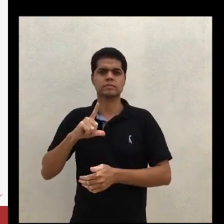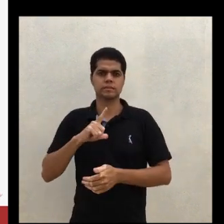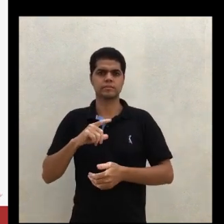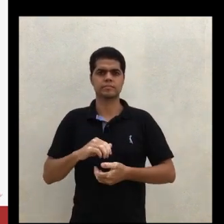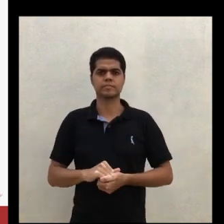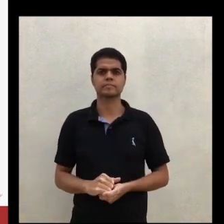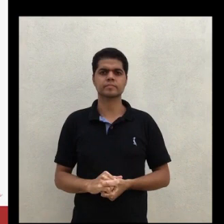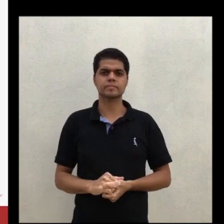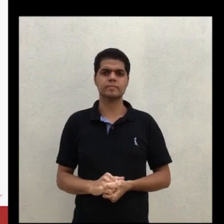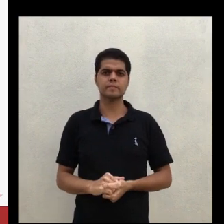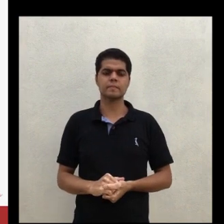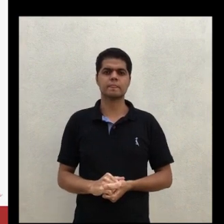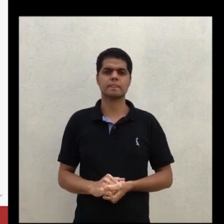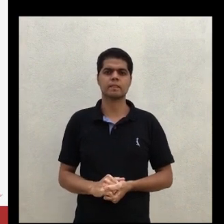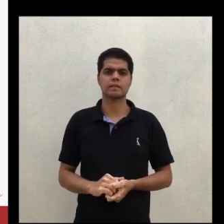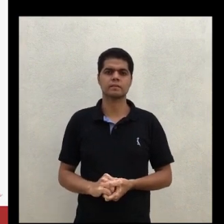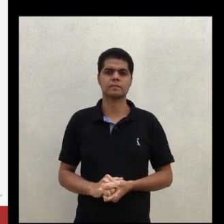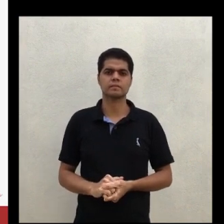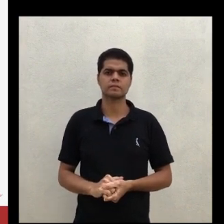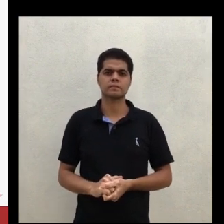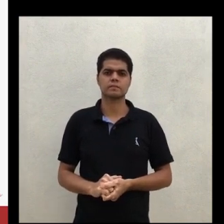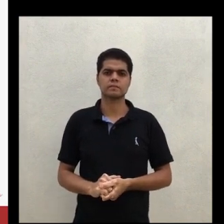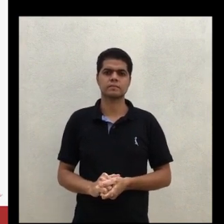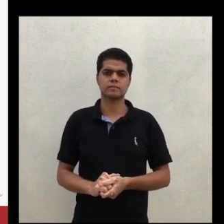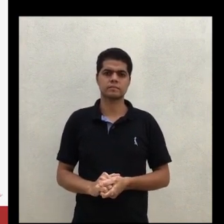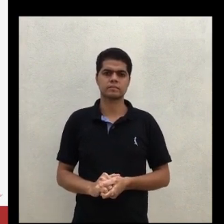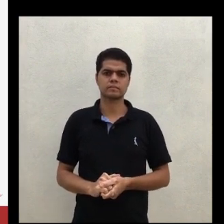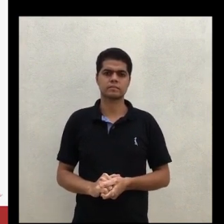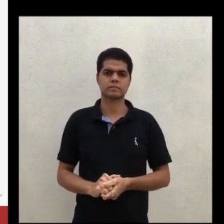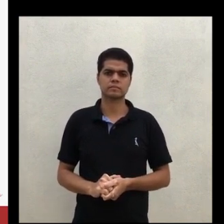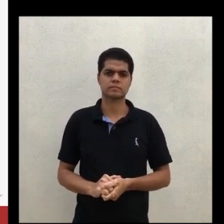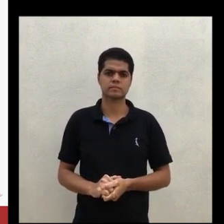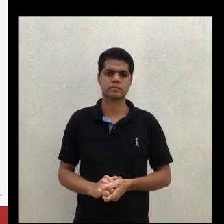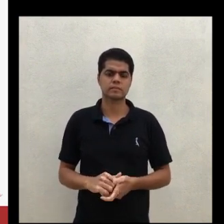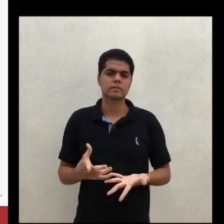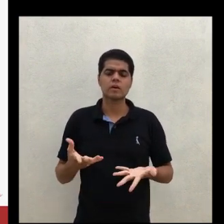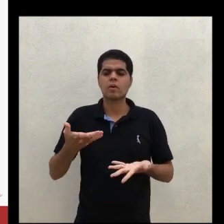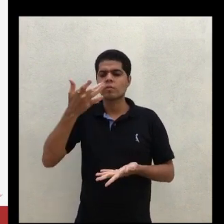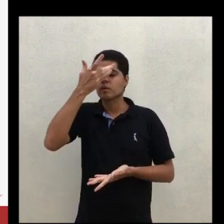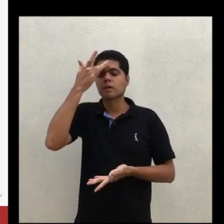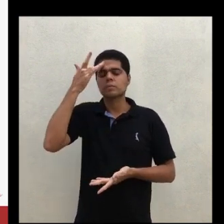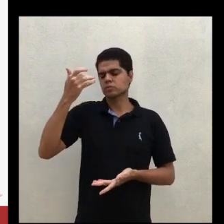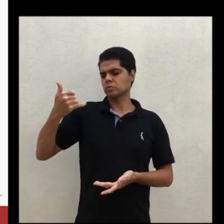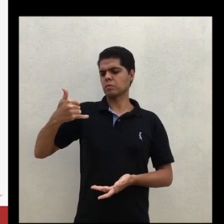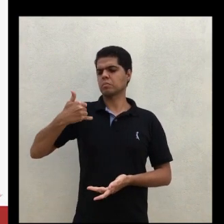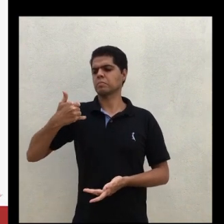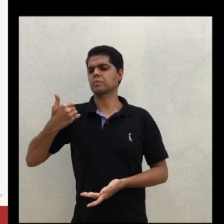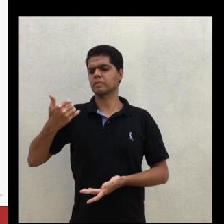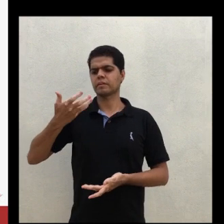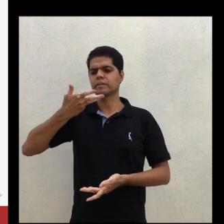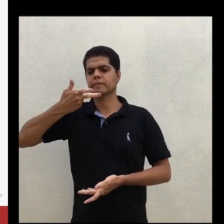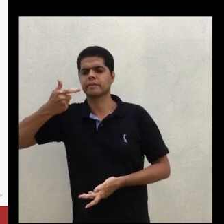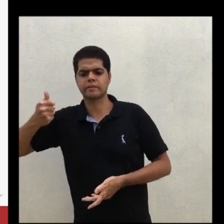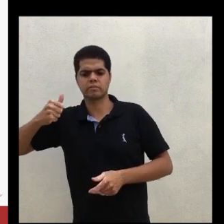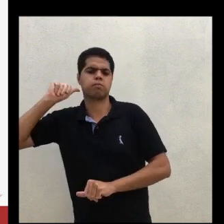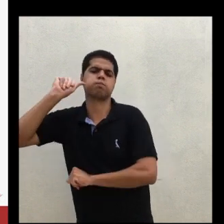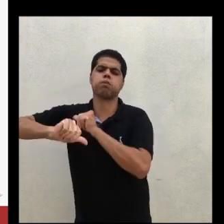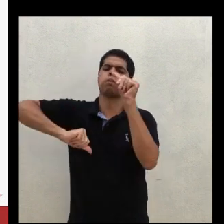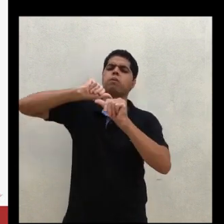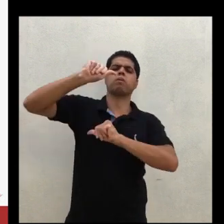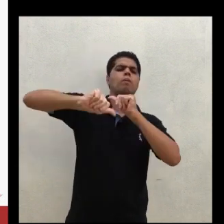Ninguém deixa de ser criança abruptamente e vira adolescente abruptamente porque passou um segundo. É isso que eu quero dizer.